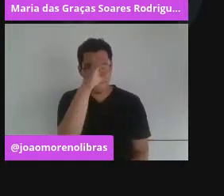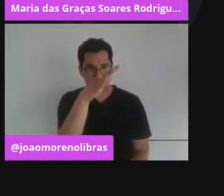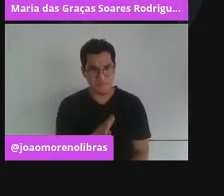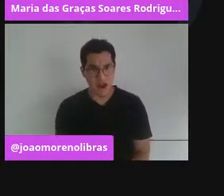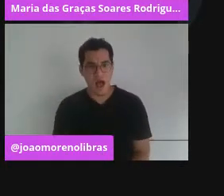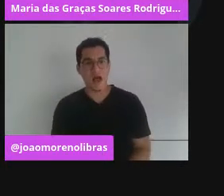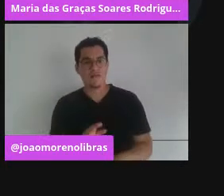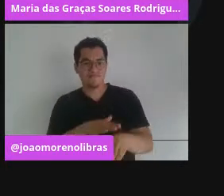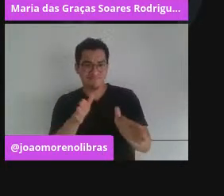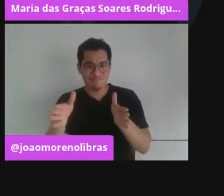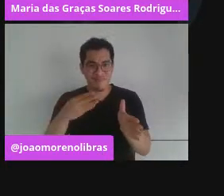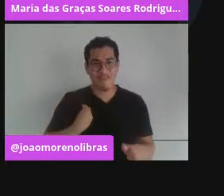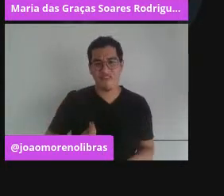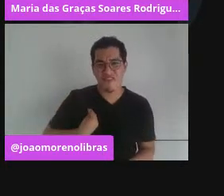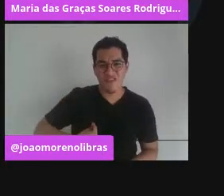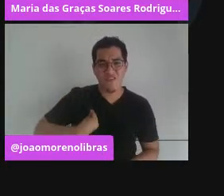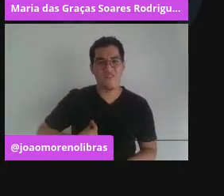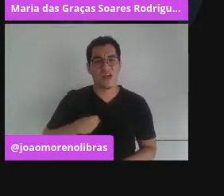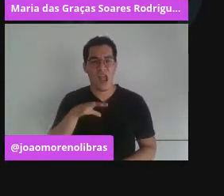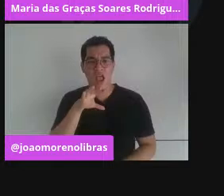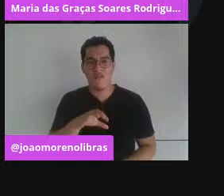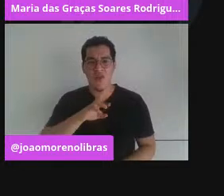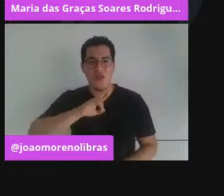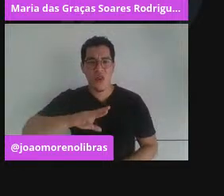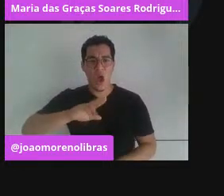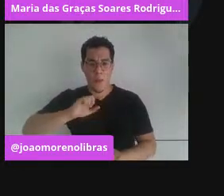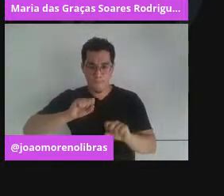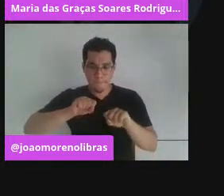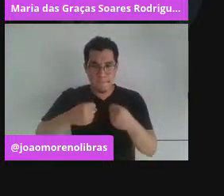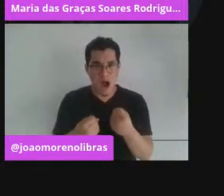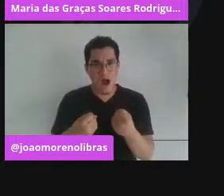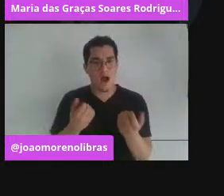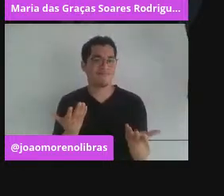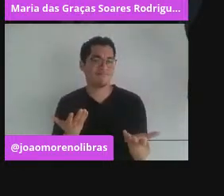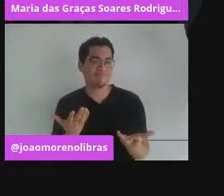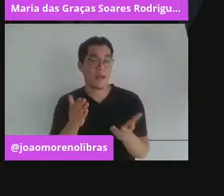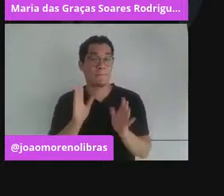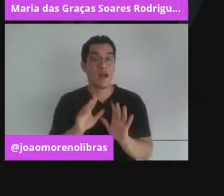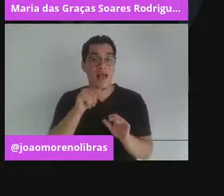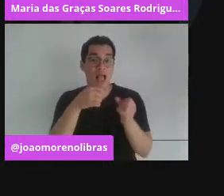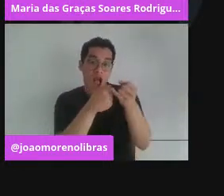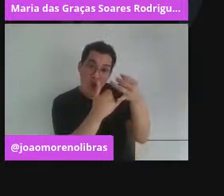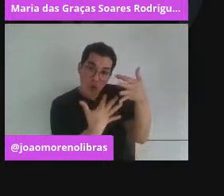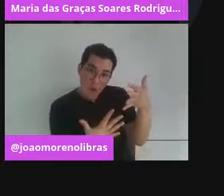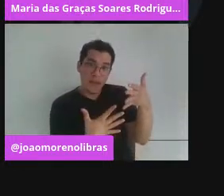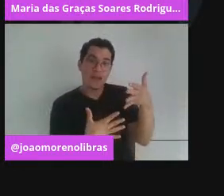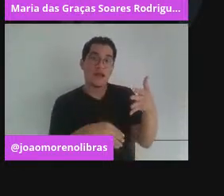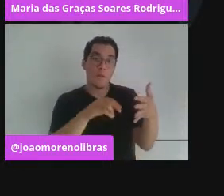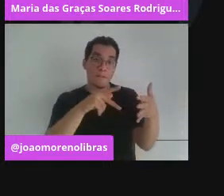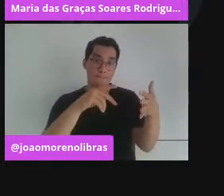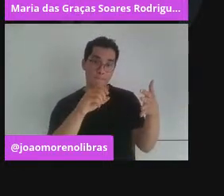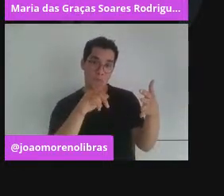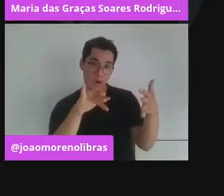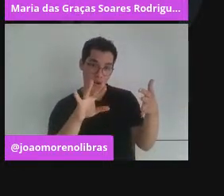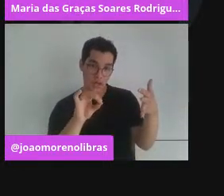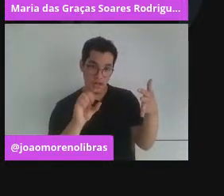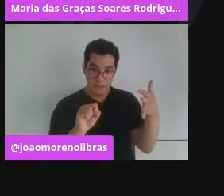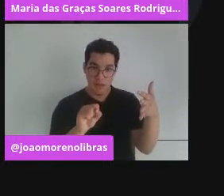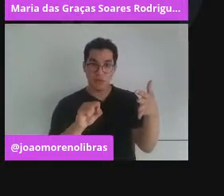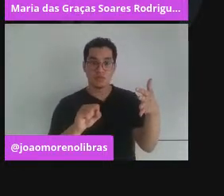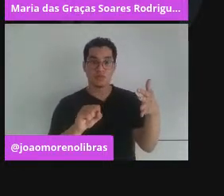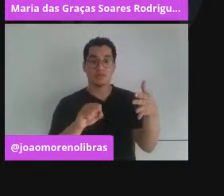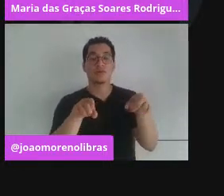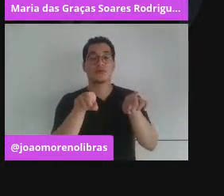dos internautas na plataforma de notícias da Intercept Brasil são polêmicos, conflituosos, marcados pela violência